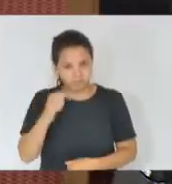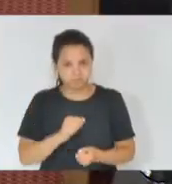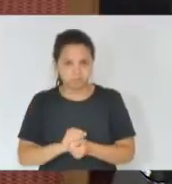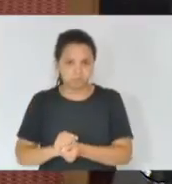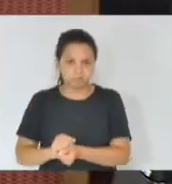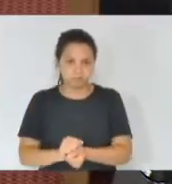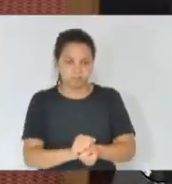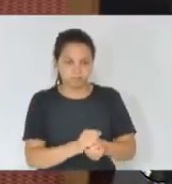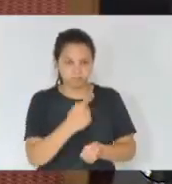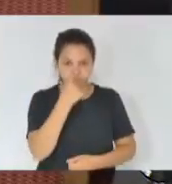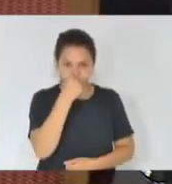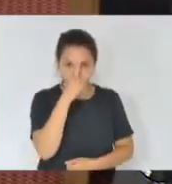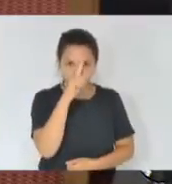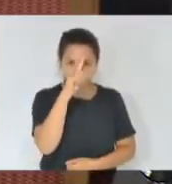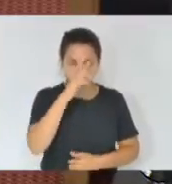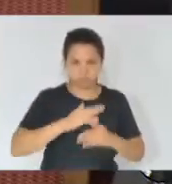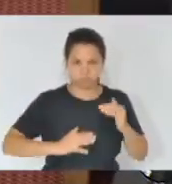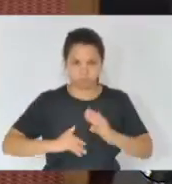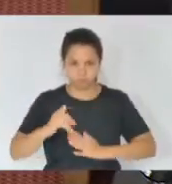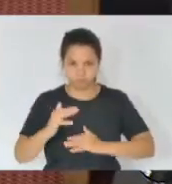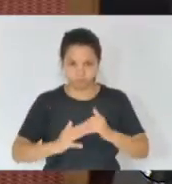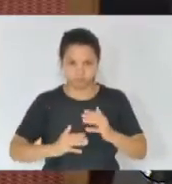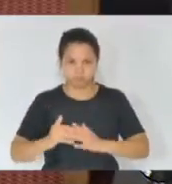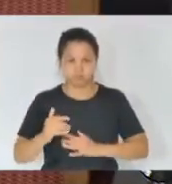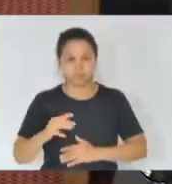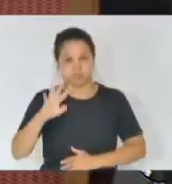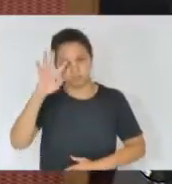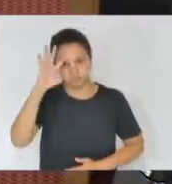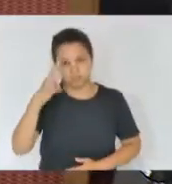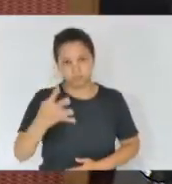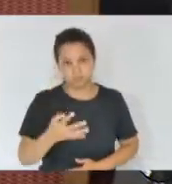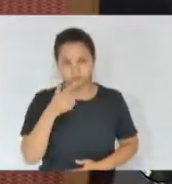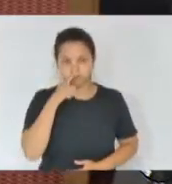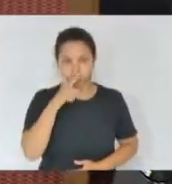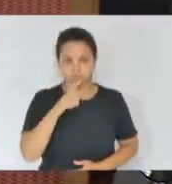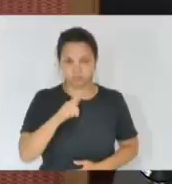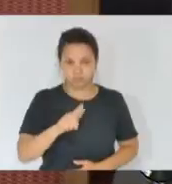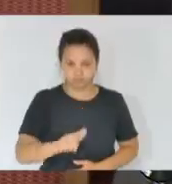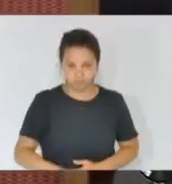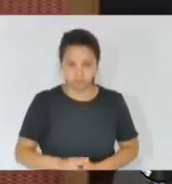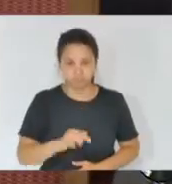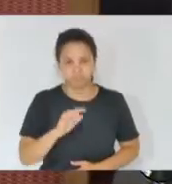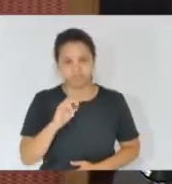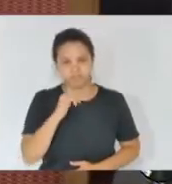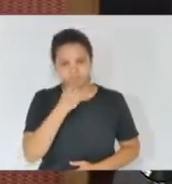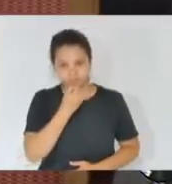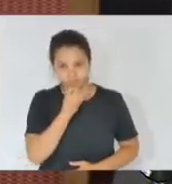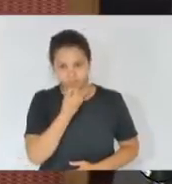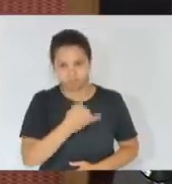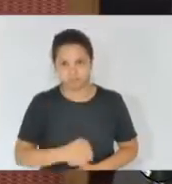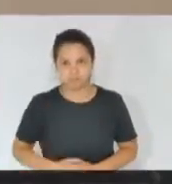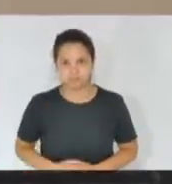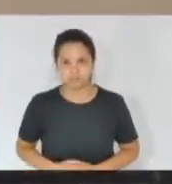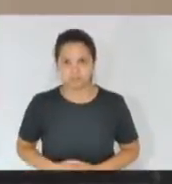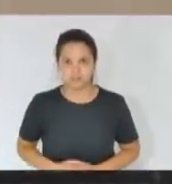a gente possa solucionar essa situação, que realmente é lamentável. Obrigado.